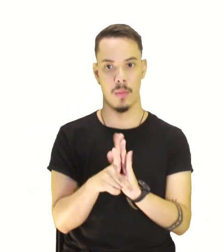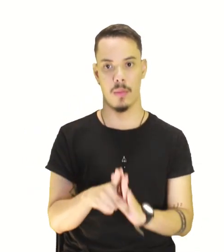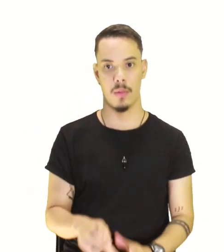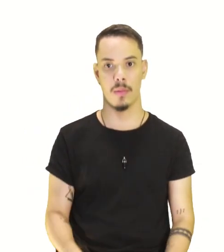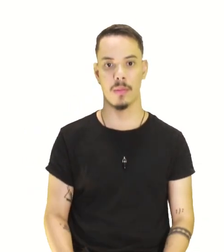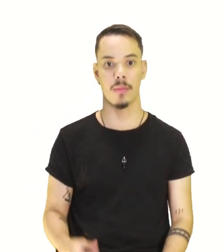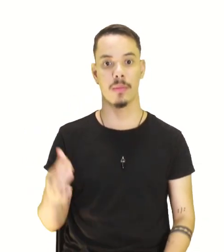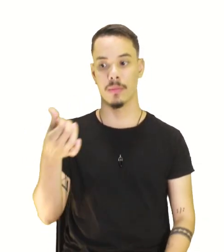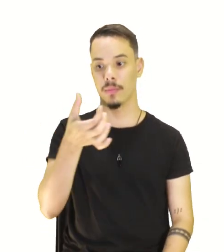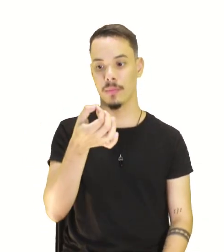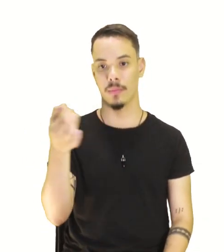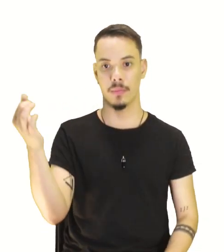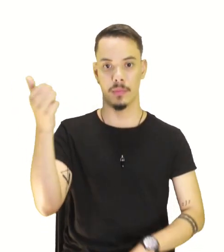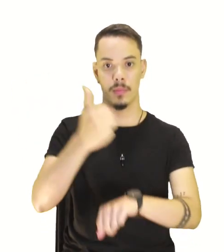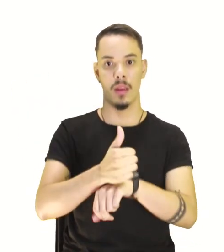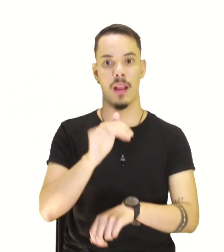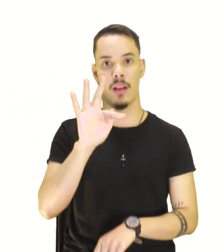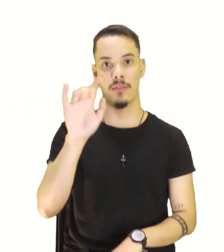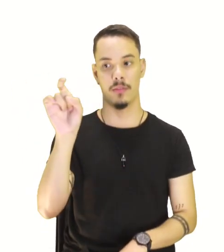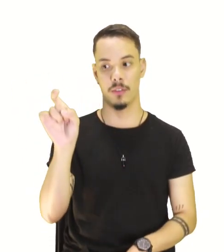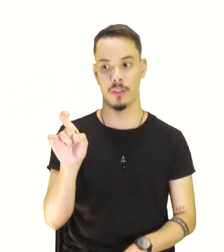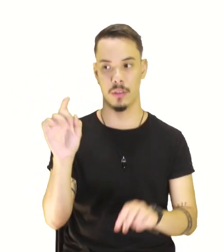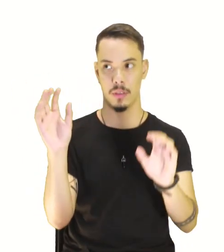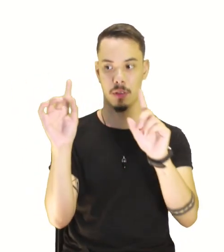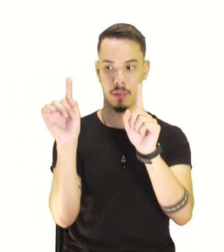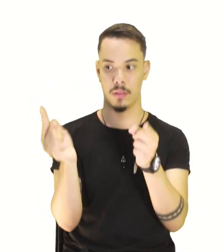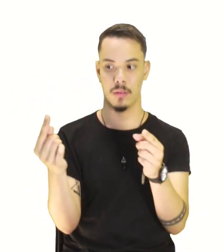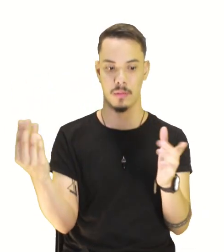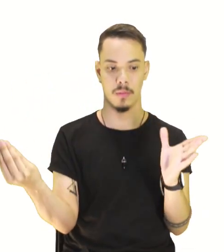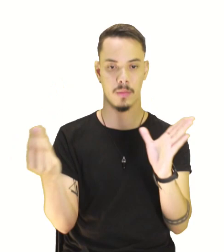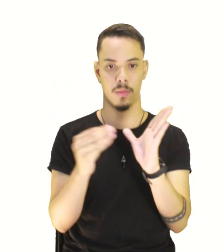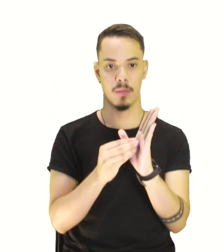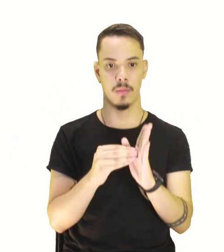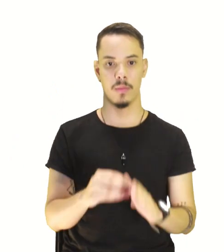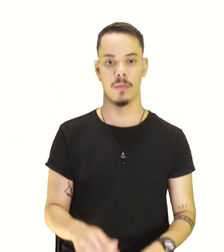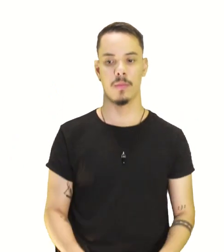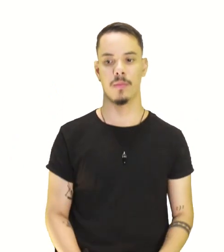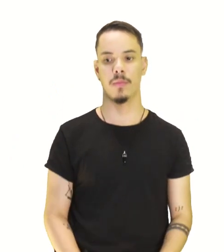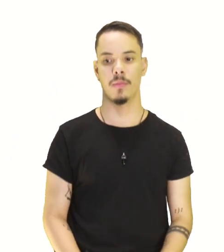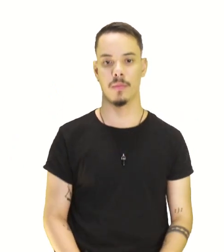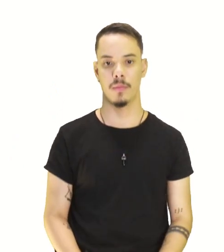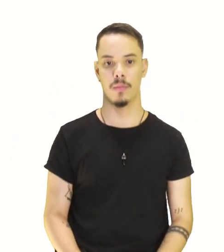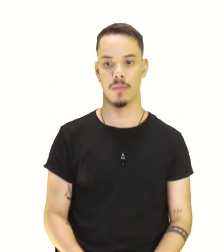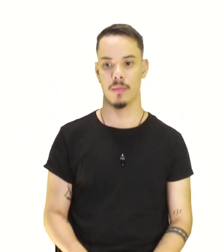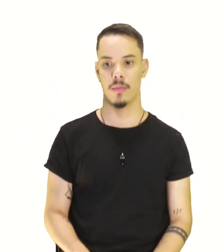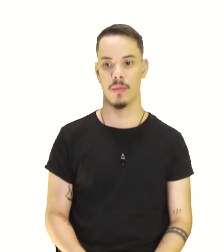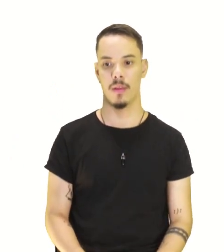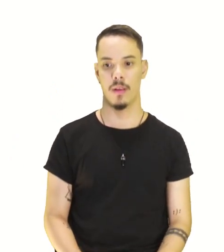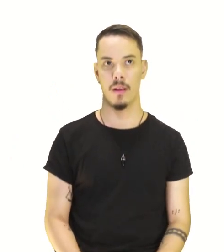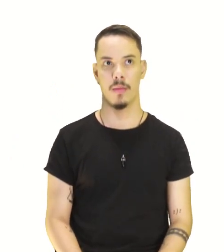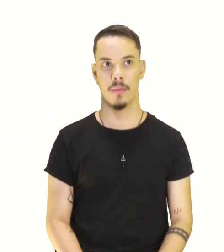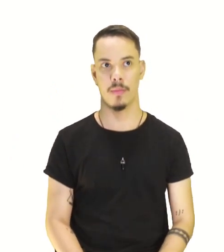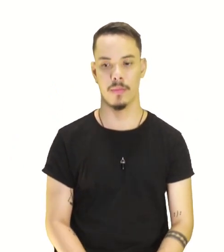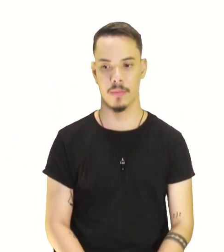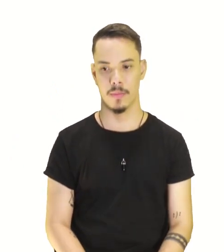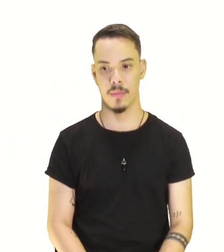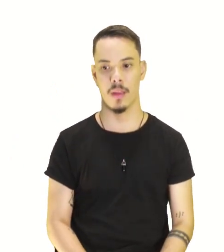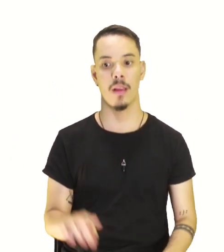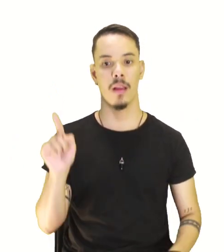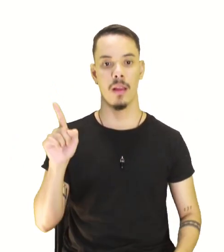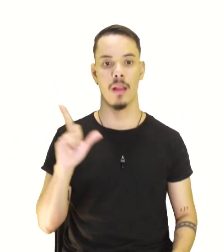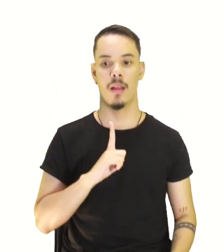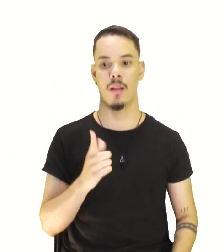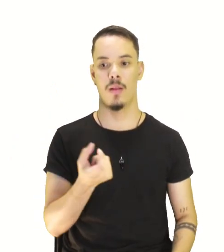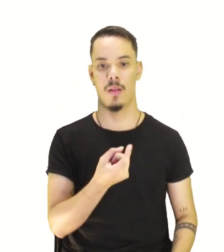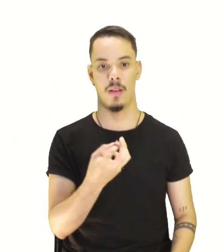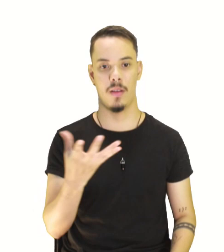no lugar do F de X, né? Tá multiplicando, basta passar dividindo. E isso vai me dar a quantidade